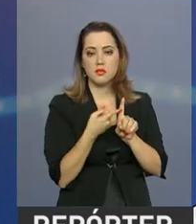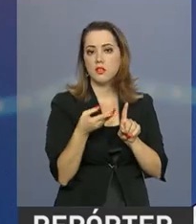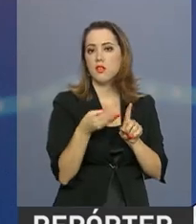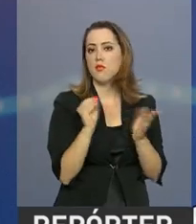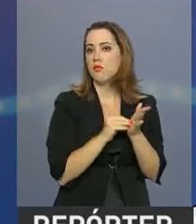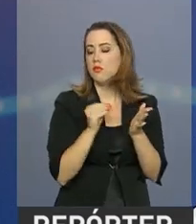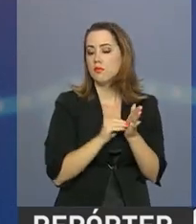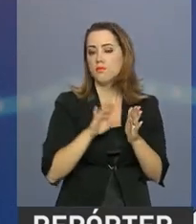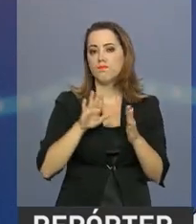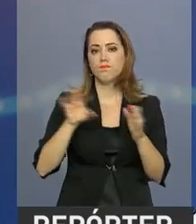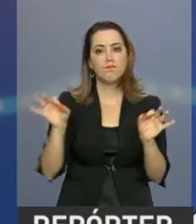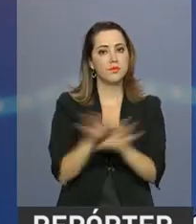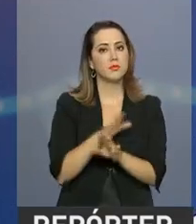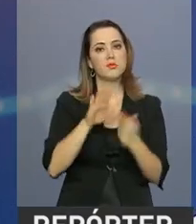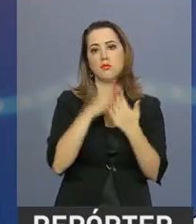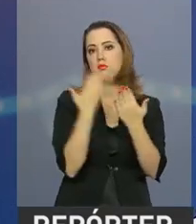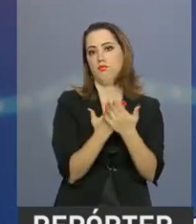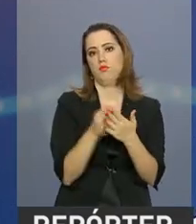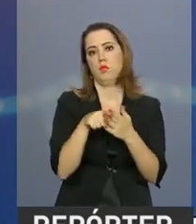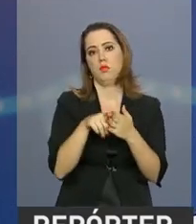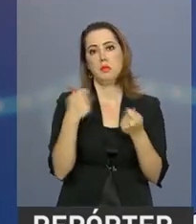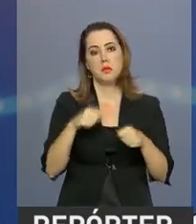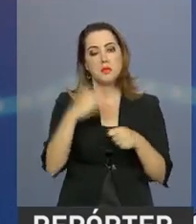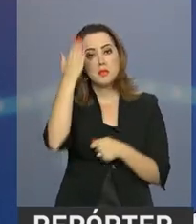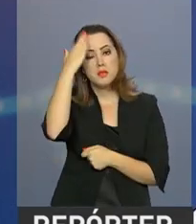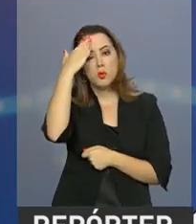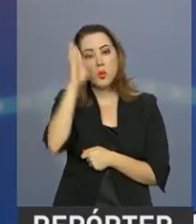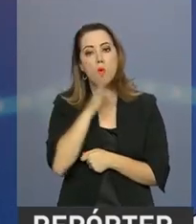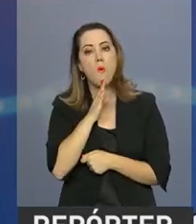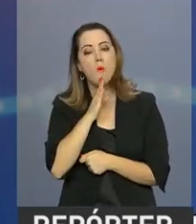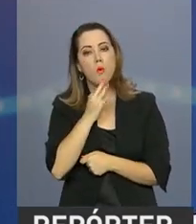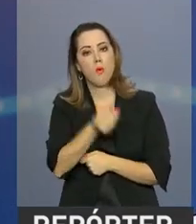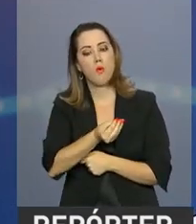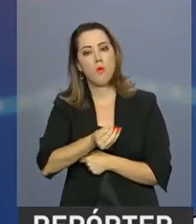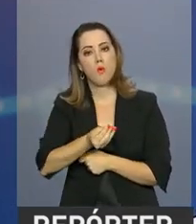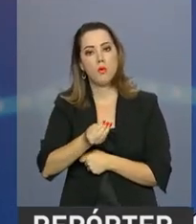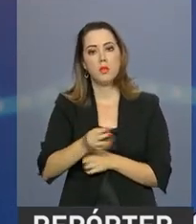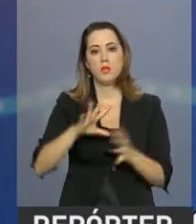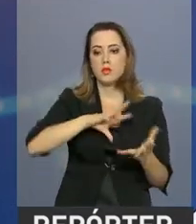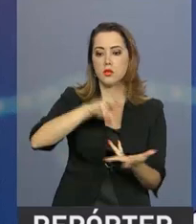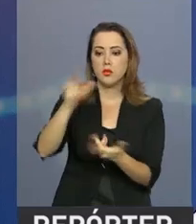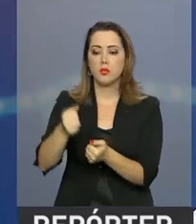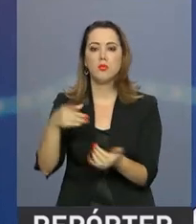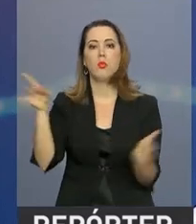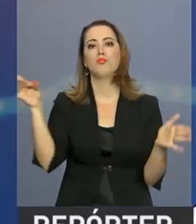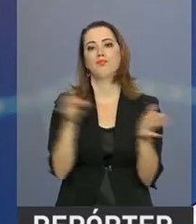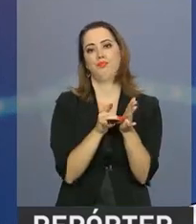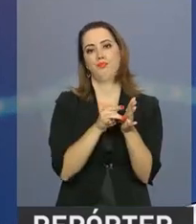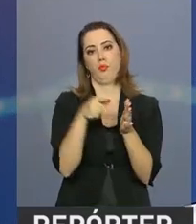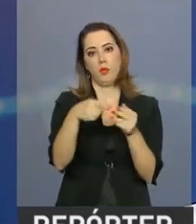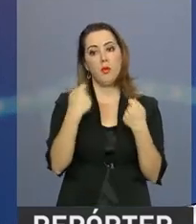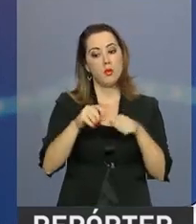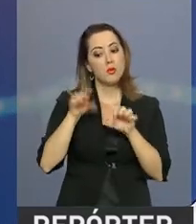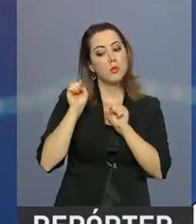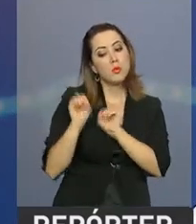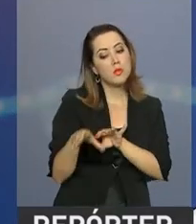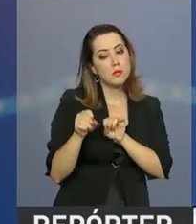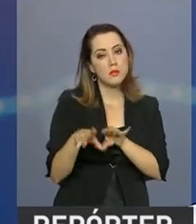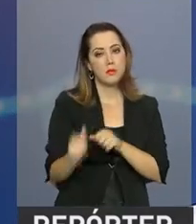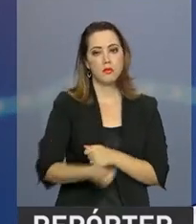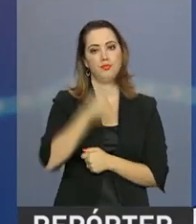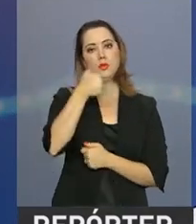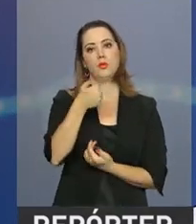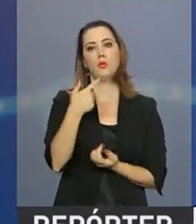eles não têm ideia do que é o mundo real ainda na vida deles né Então essa informação ela sendo orientada sendo precisa é